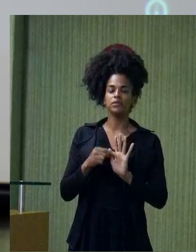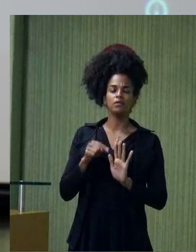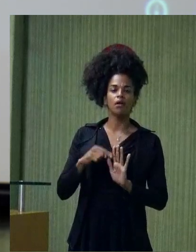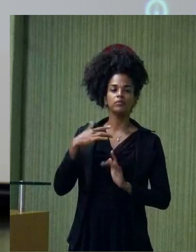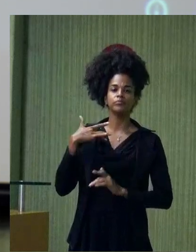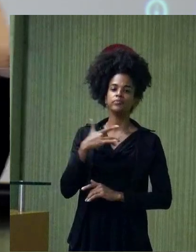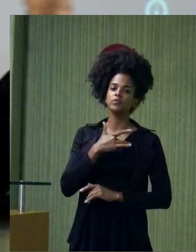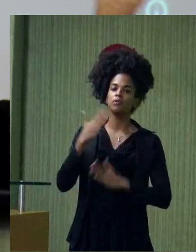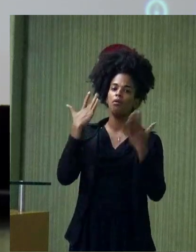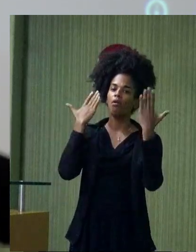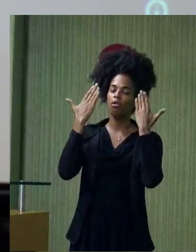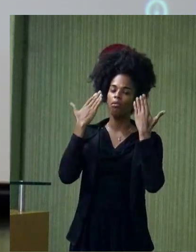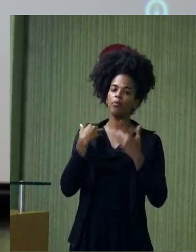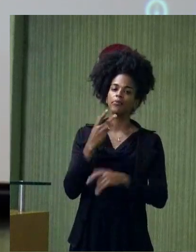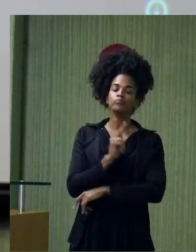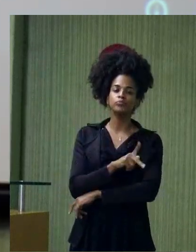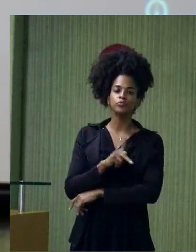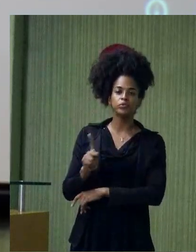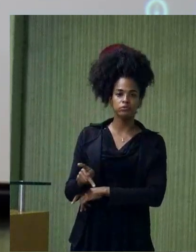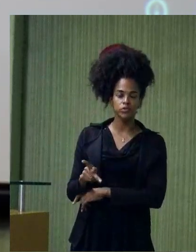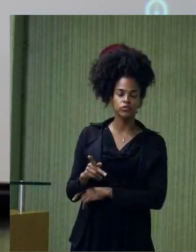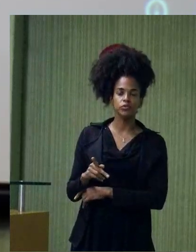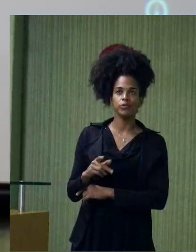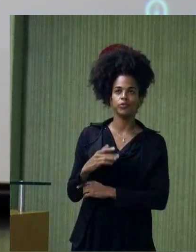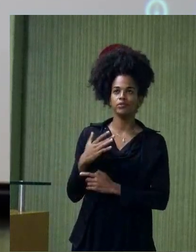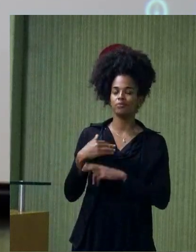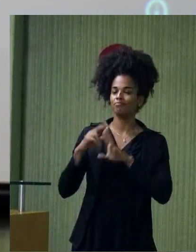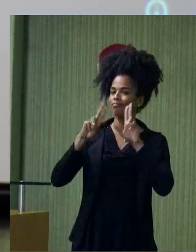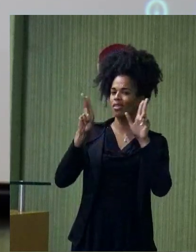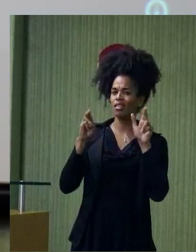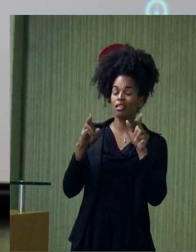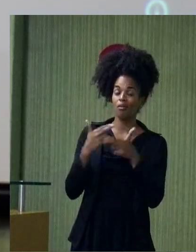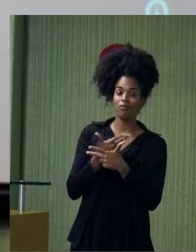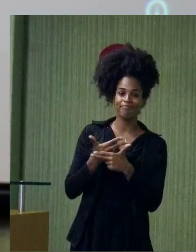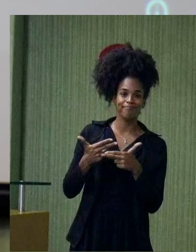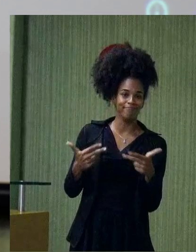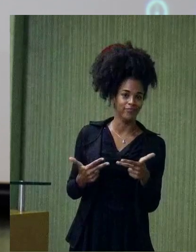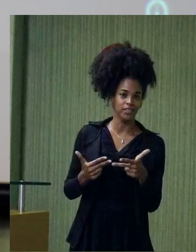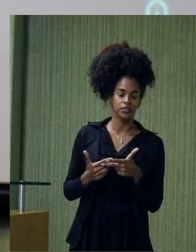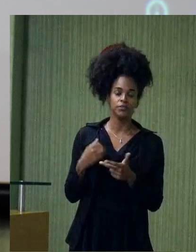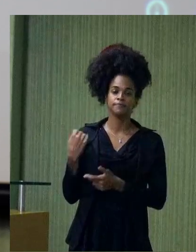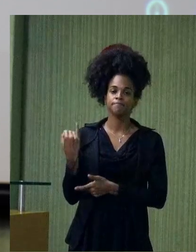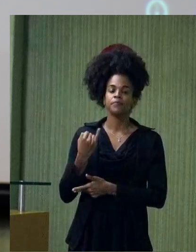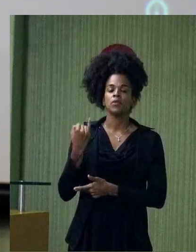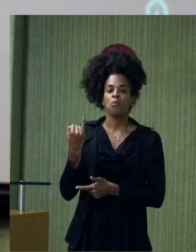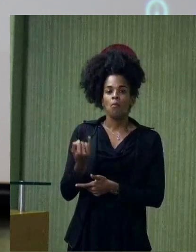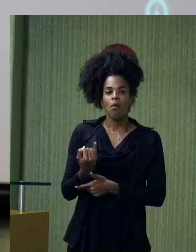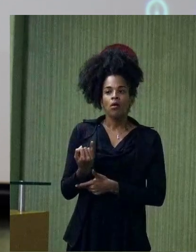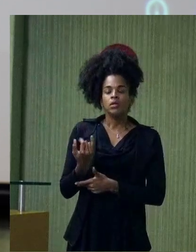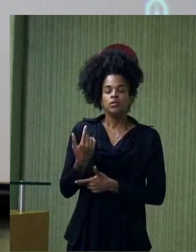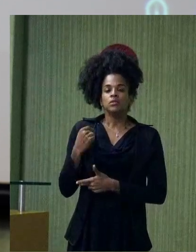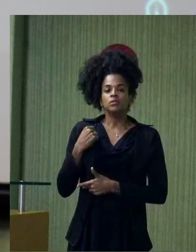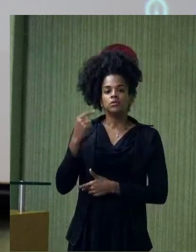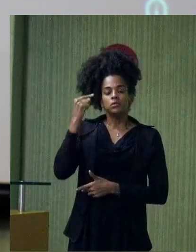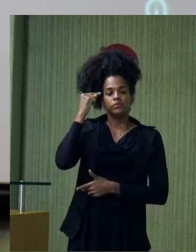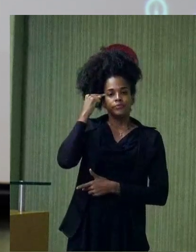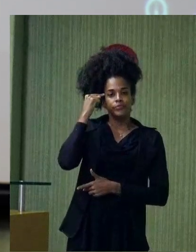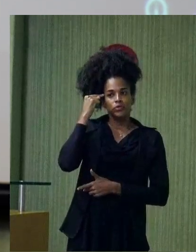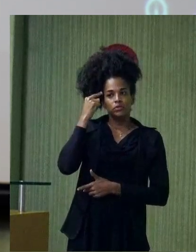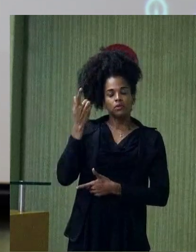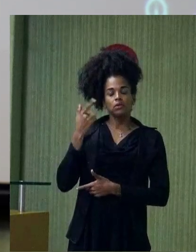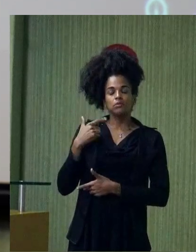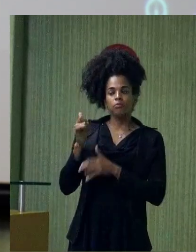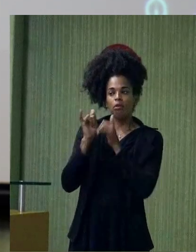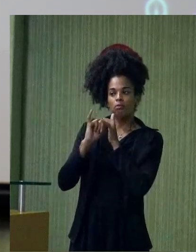fazer uma ilustração né Mas e o quão importante é nessa questão tocada por hug e fazer esse registro